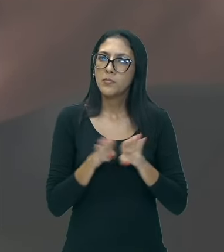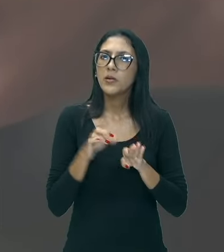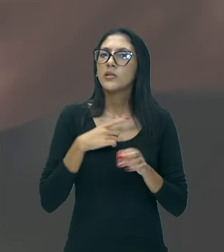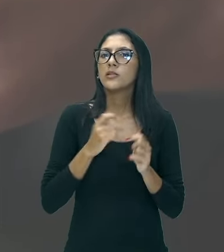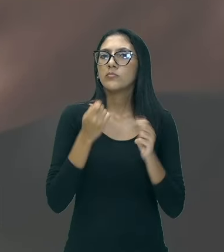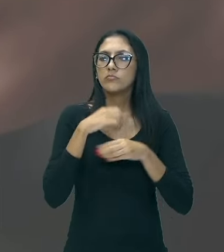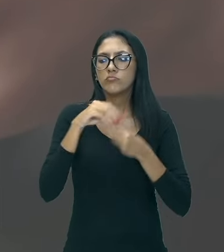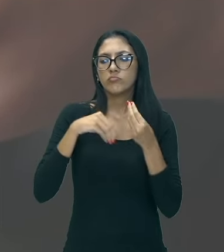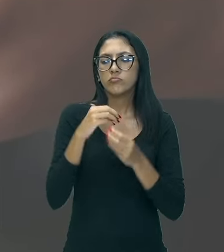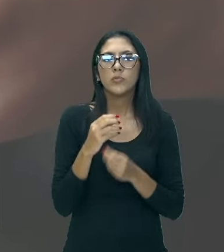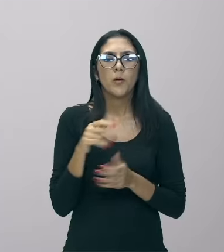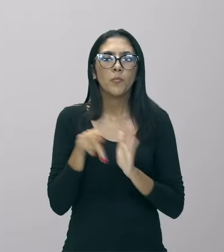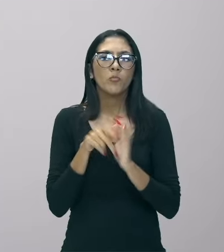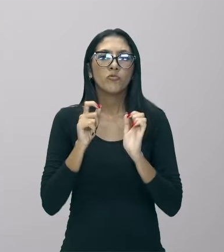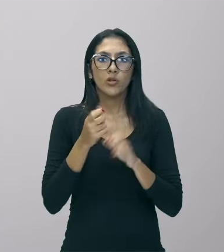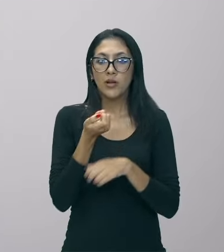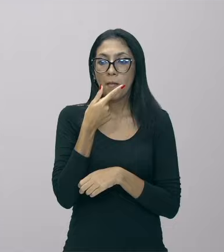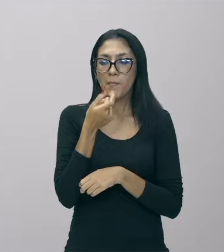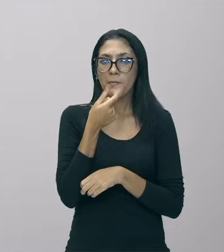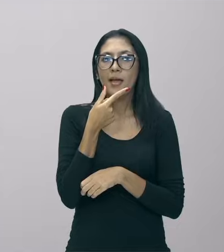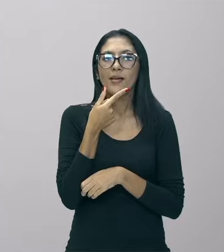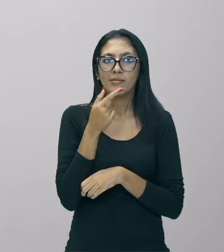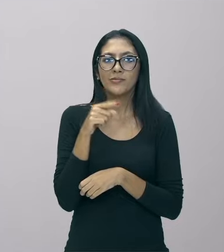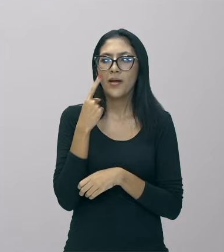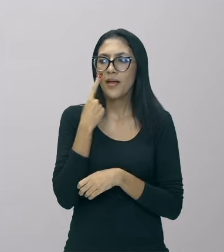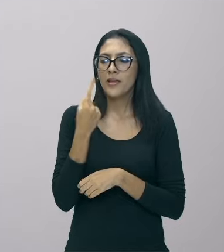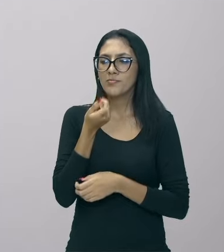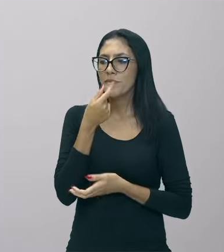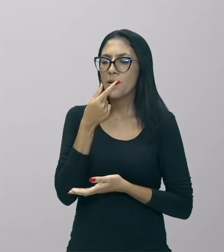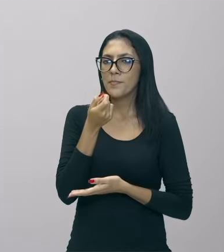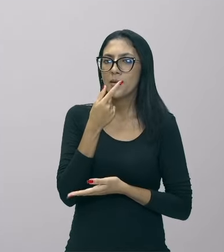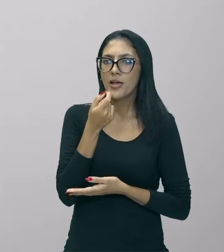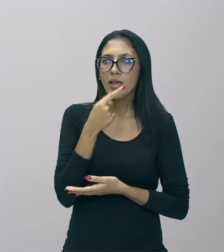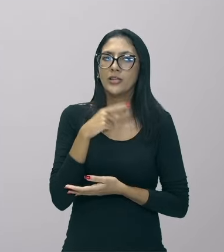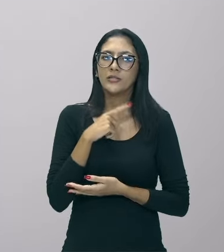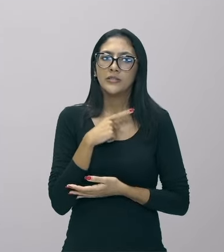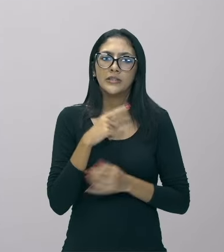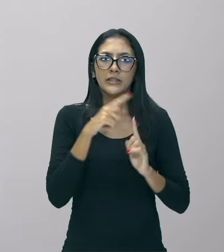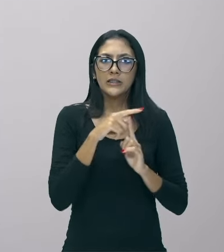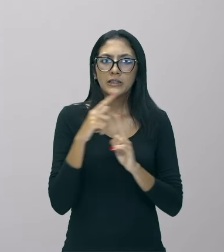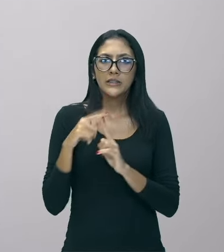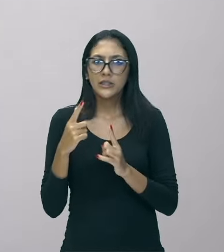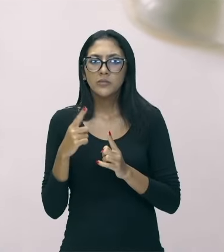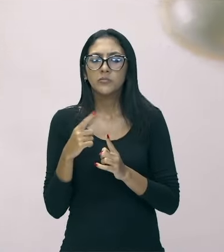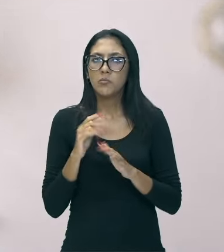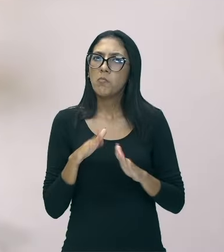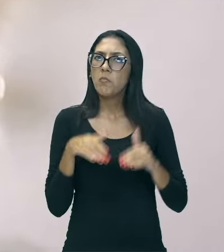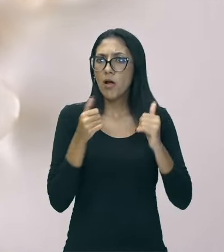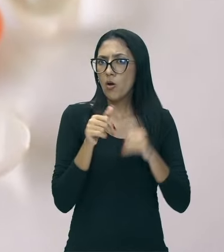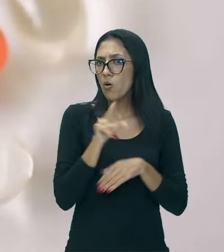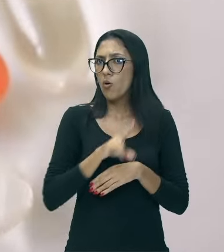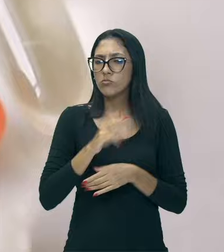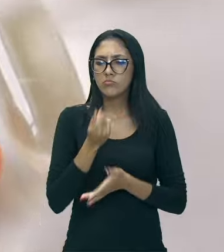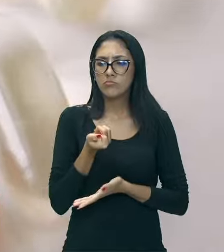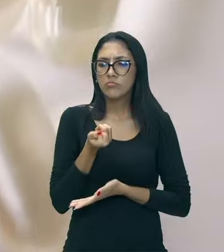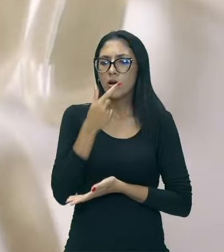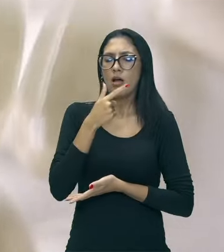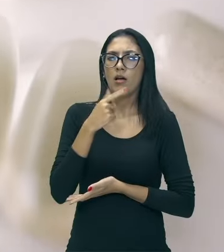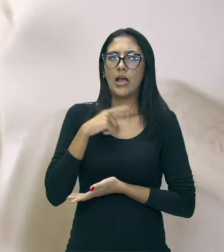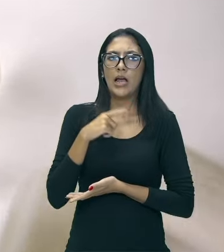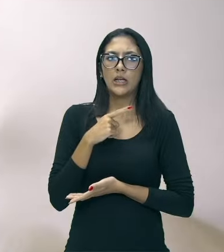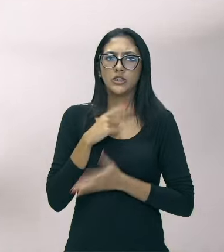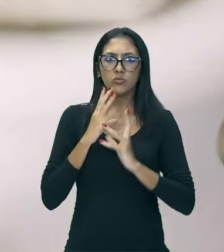de medicamentos. Os medicamentos coloidais são competitivamente mais eficazes, pois são facilmente